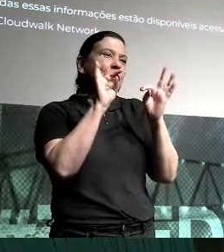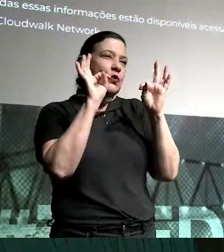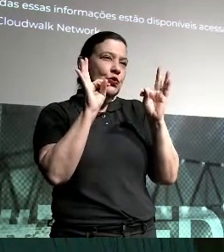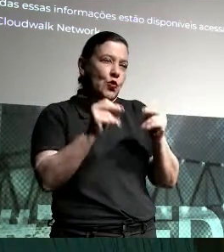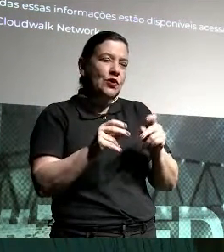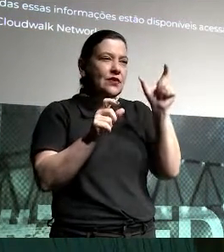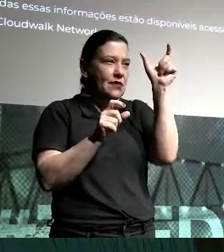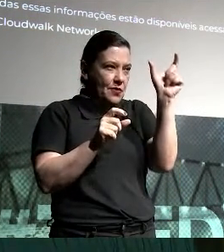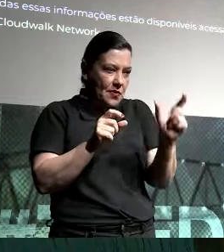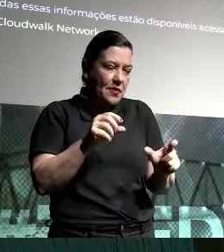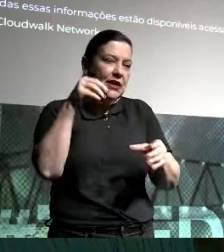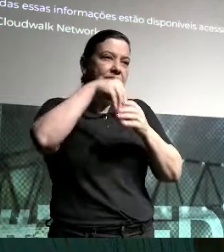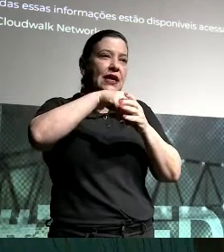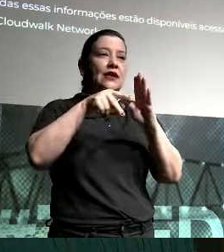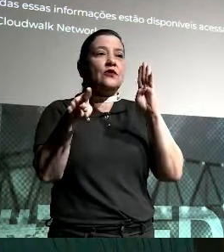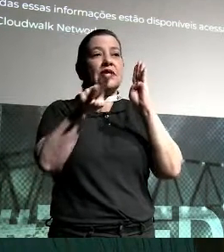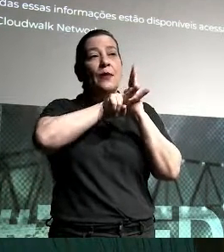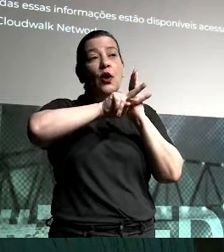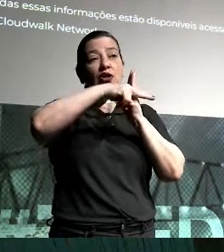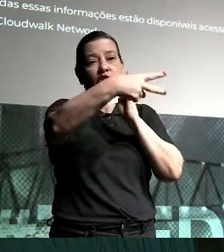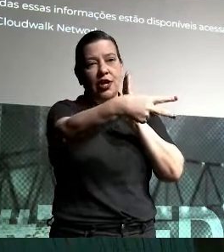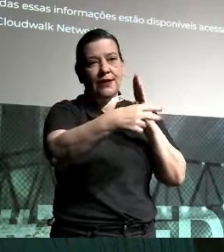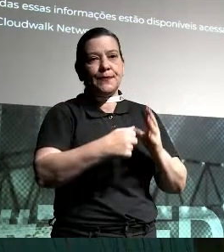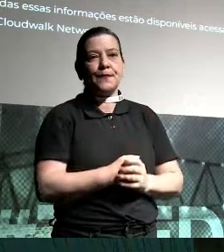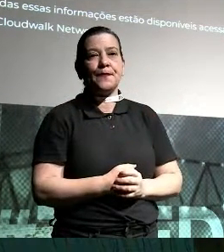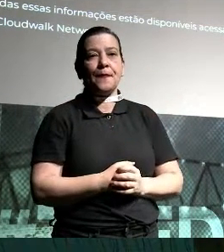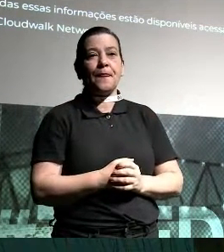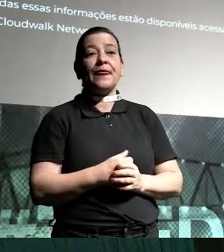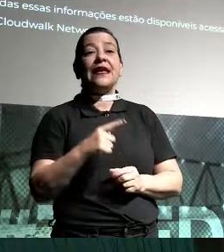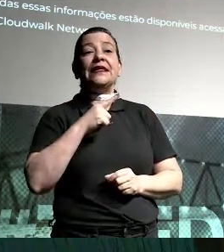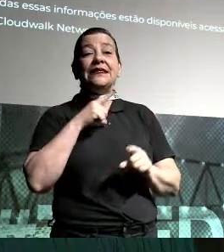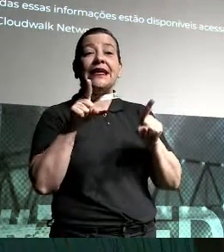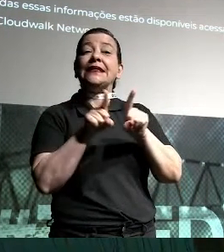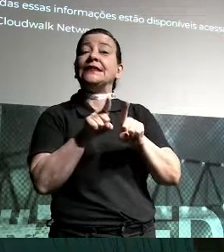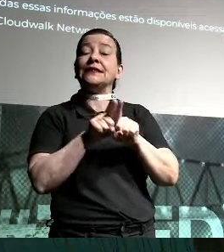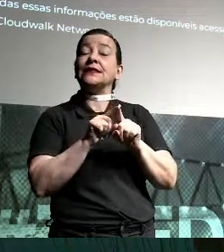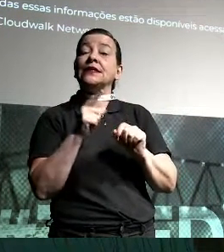que está na blockchain. E, basicamente, a gente pega o ABI